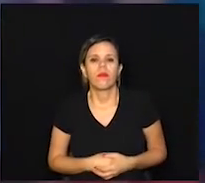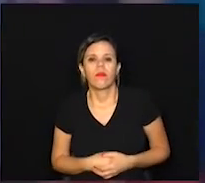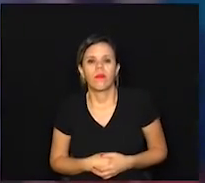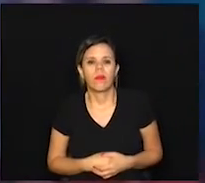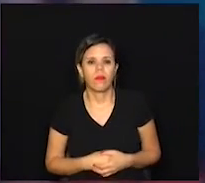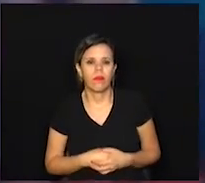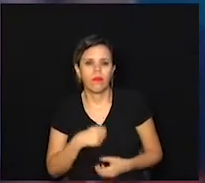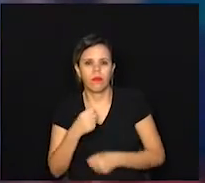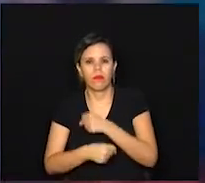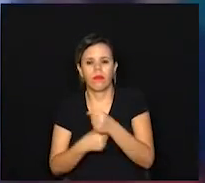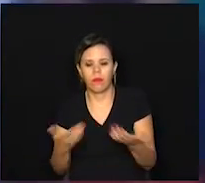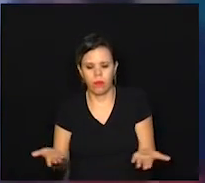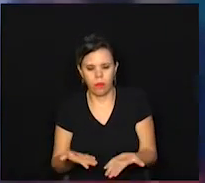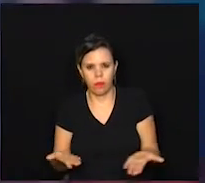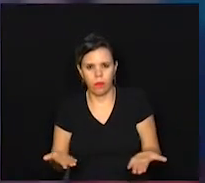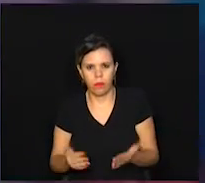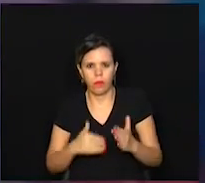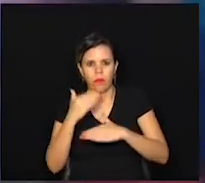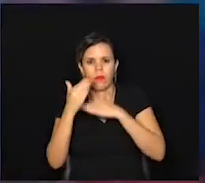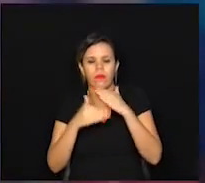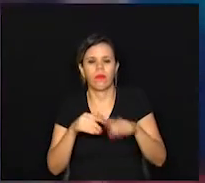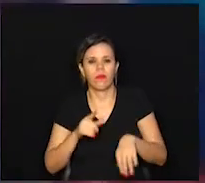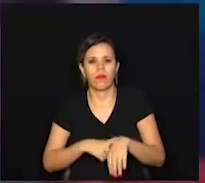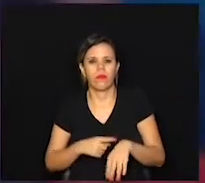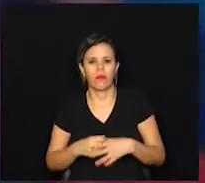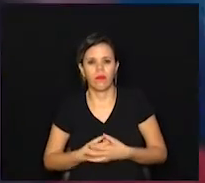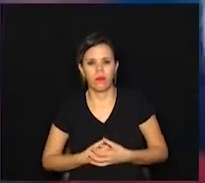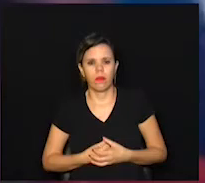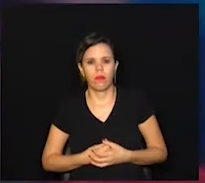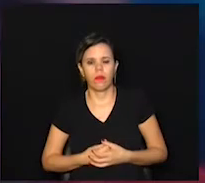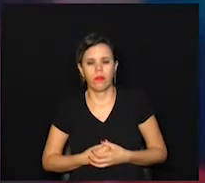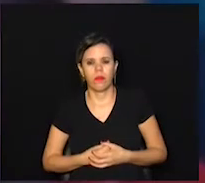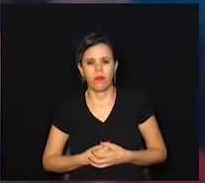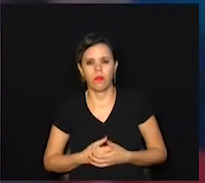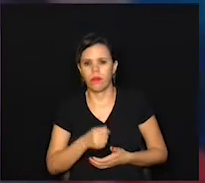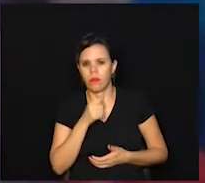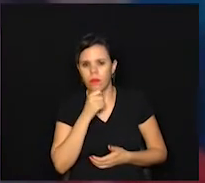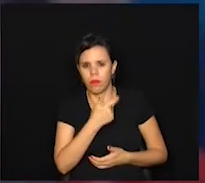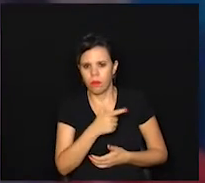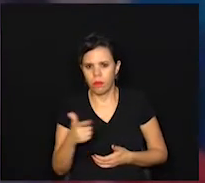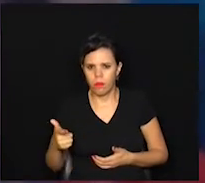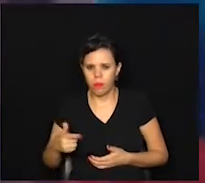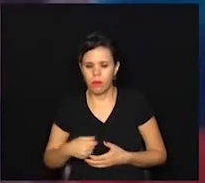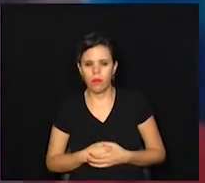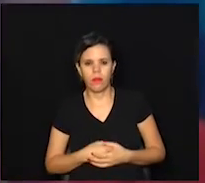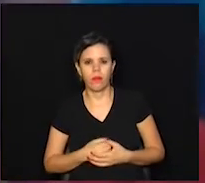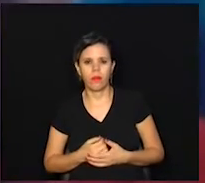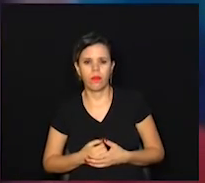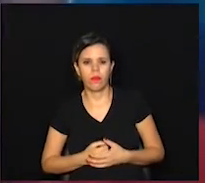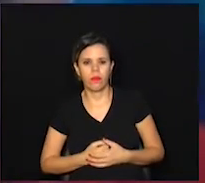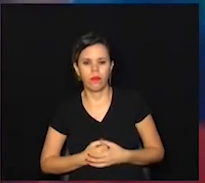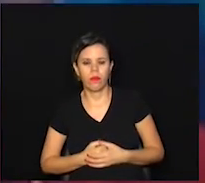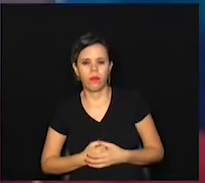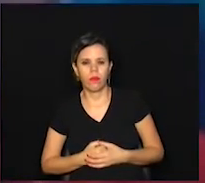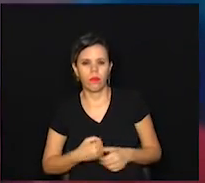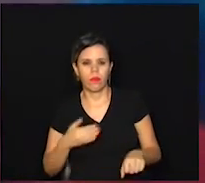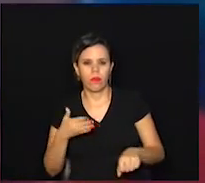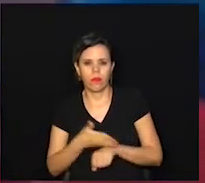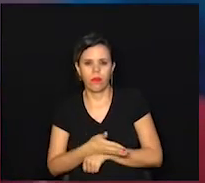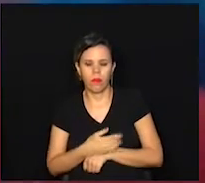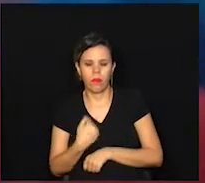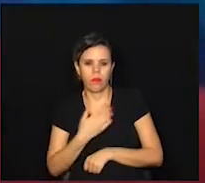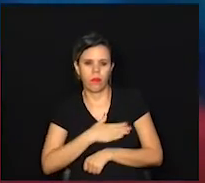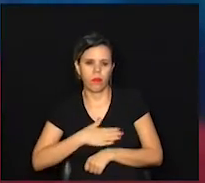esse ano, possa avançar em alguns momentos que não são ainda com um grau de participação que a